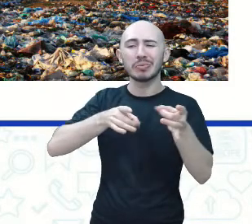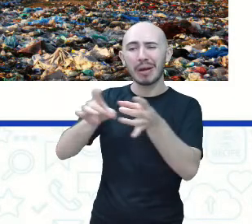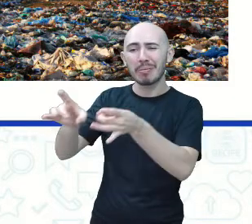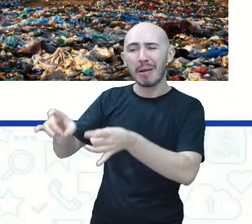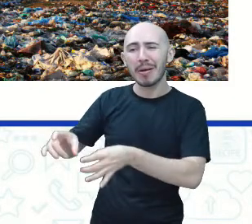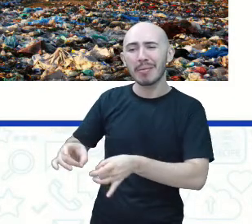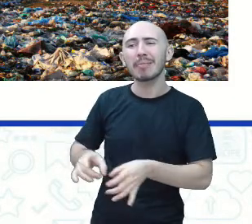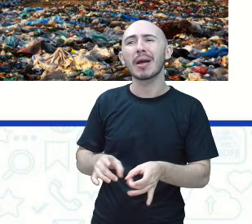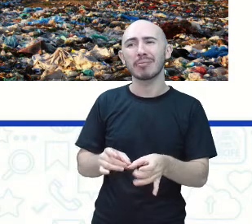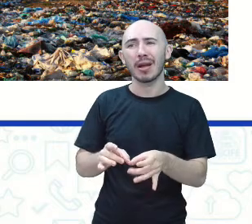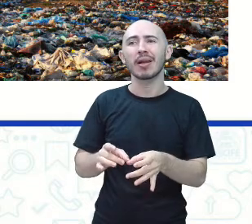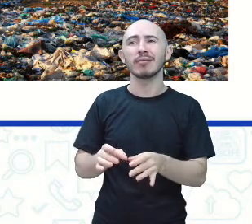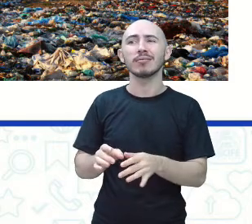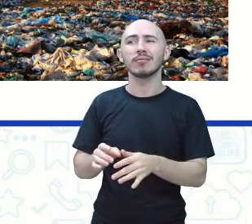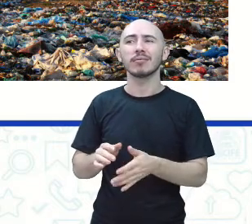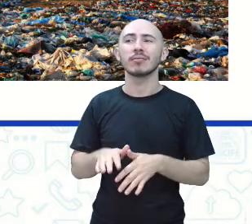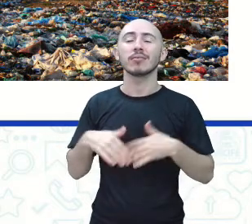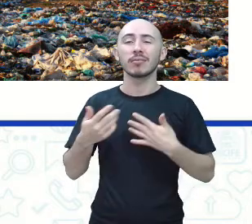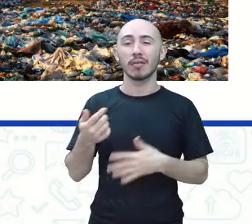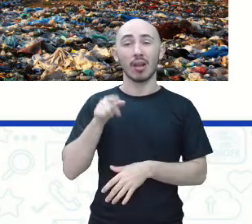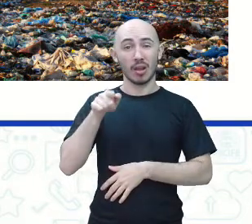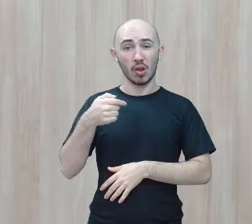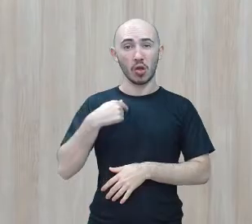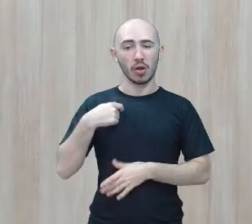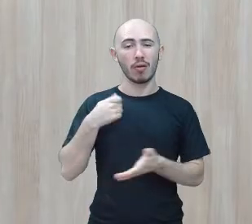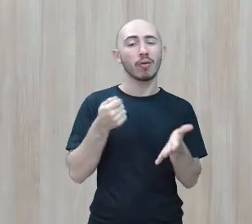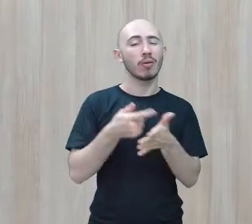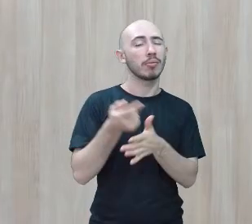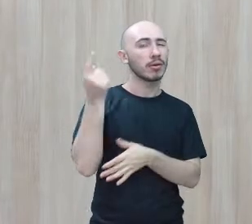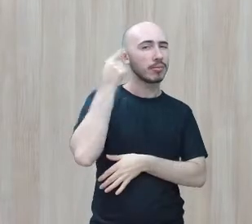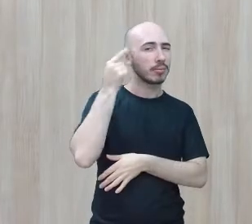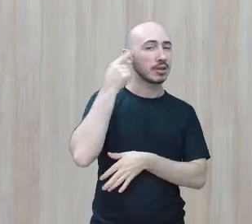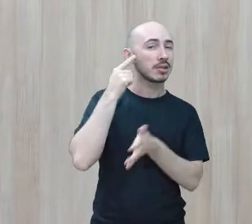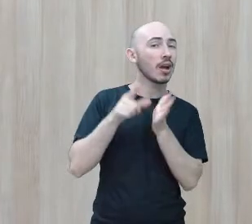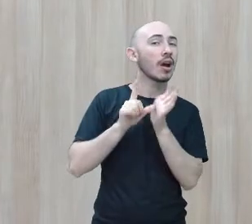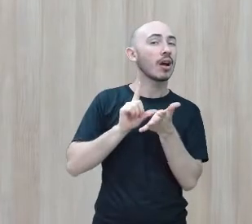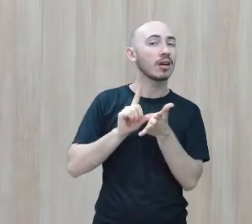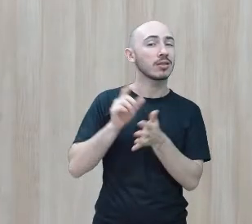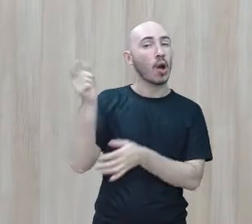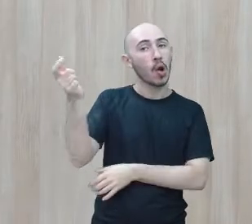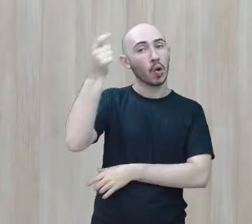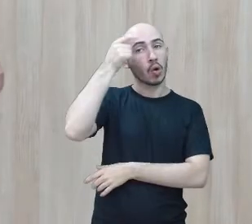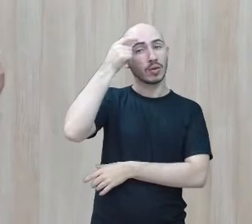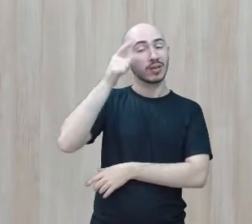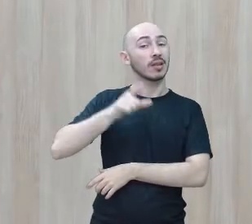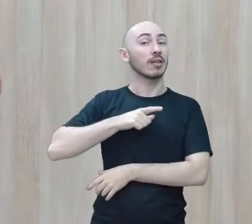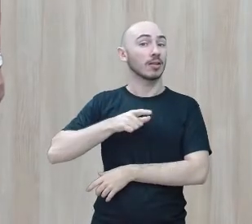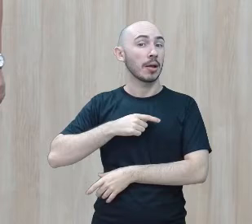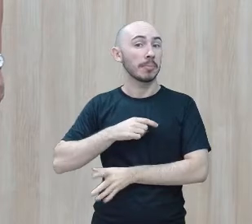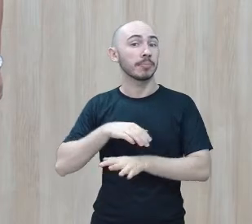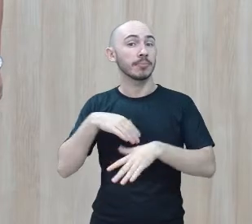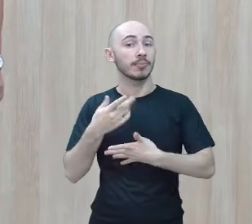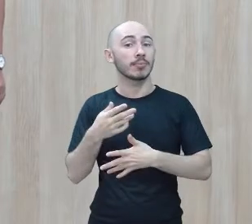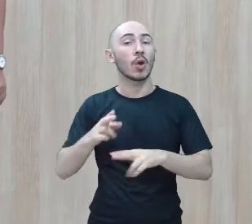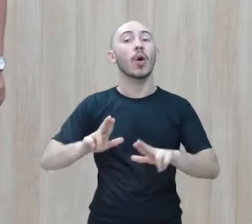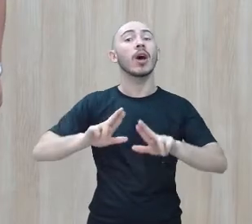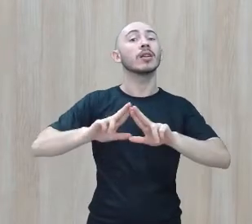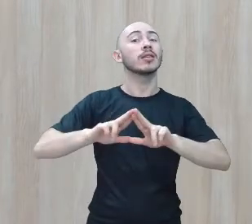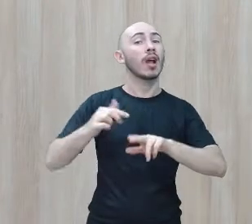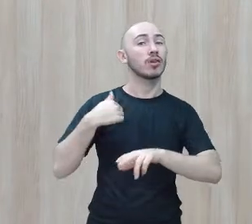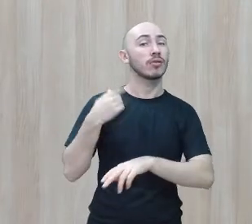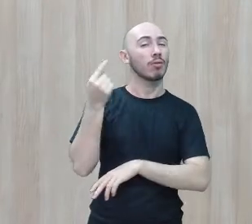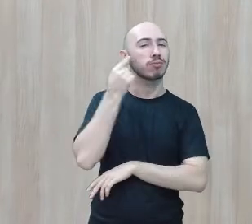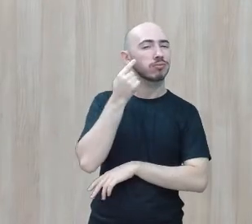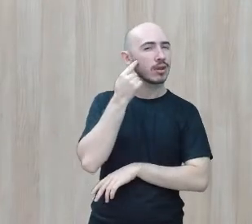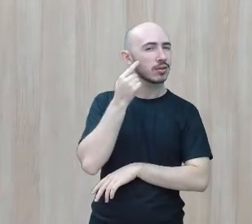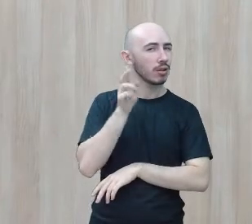estou consumindo, quando eu estou comprando, eu estou pensando nisso? Será que eu estou tendo cuidado do reaproveitamento?